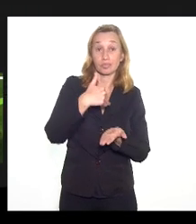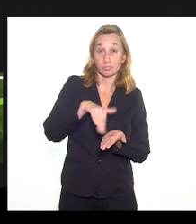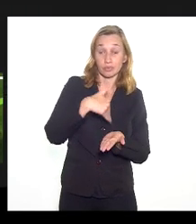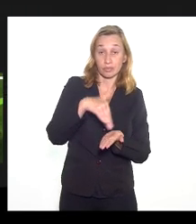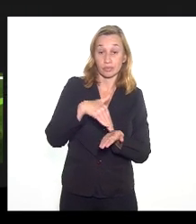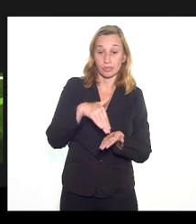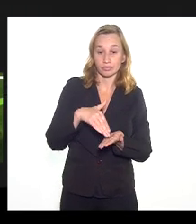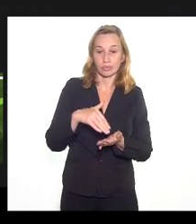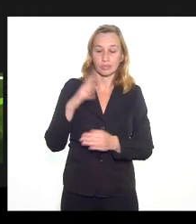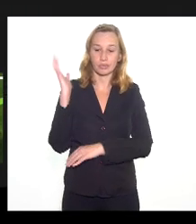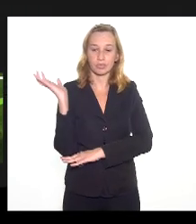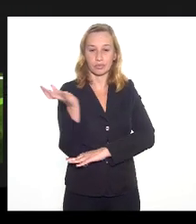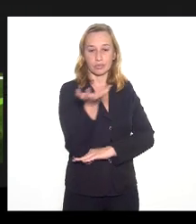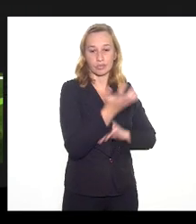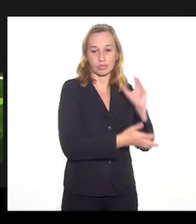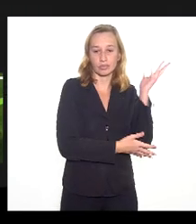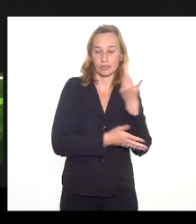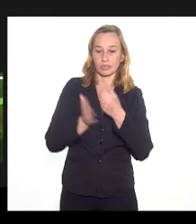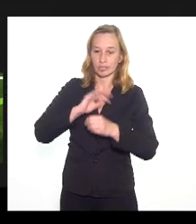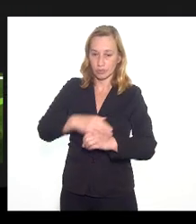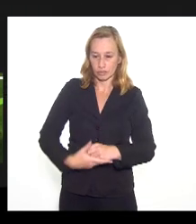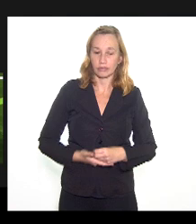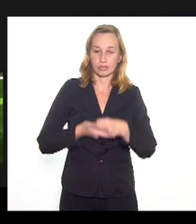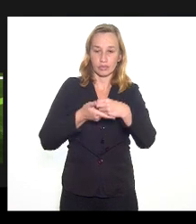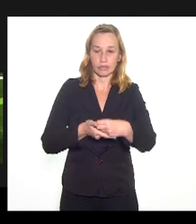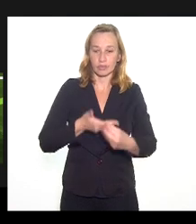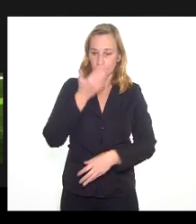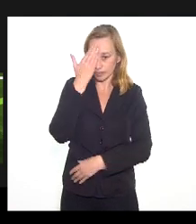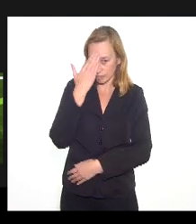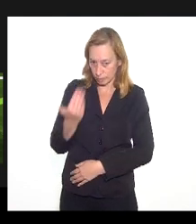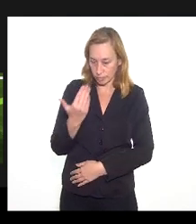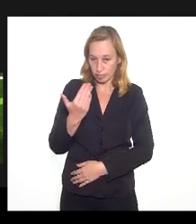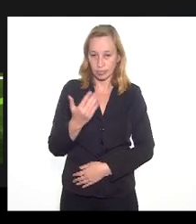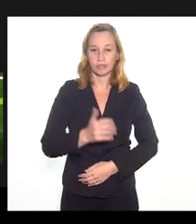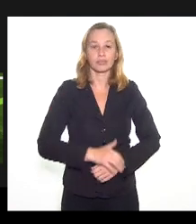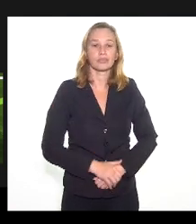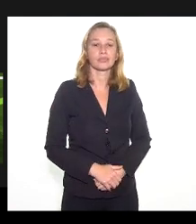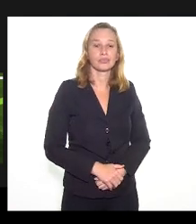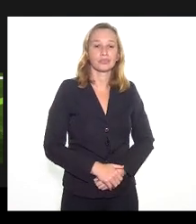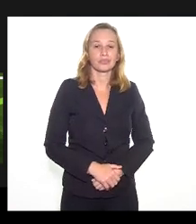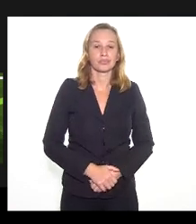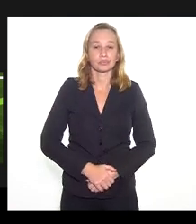Secretaria de Meio Ambiente e Sustentabilidade. Então, muito obrigada, senhora